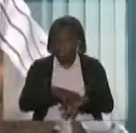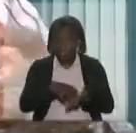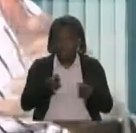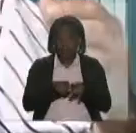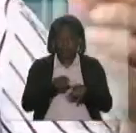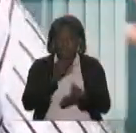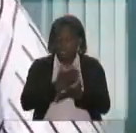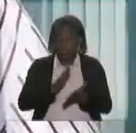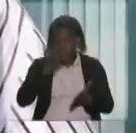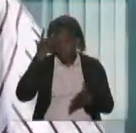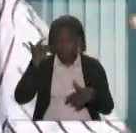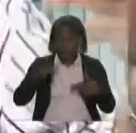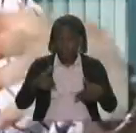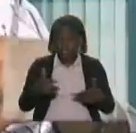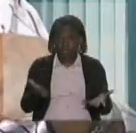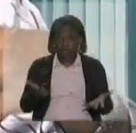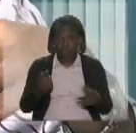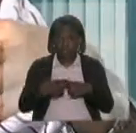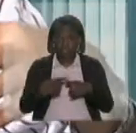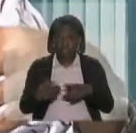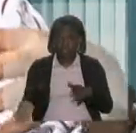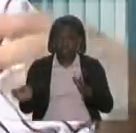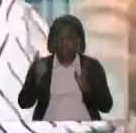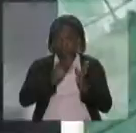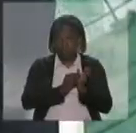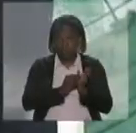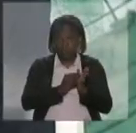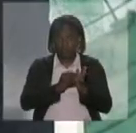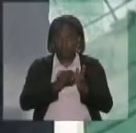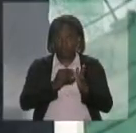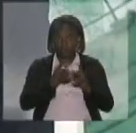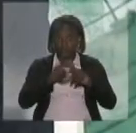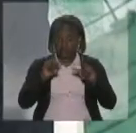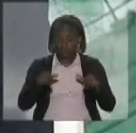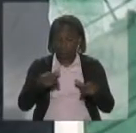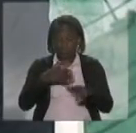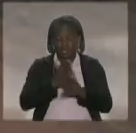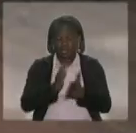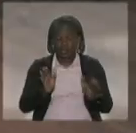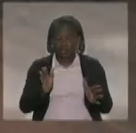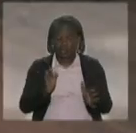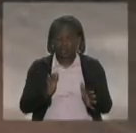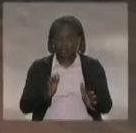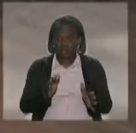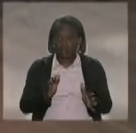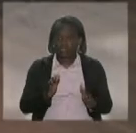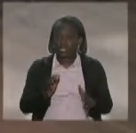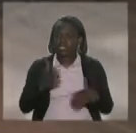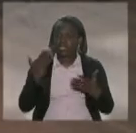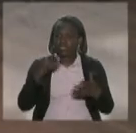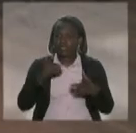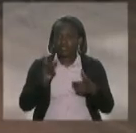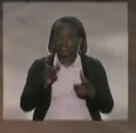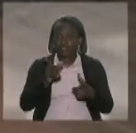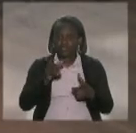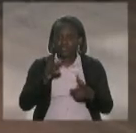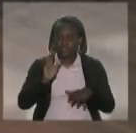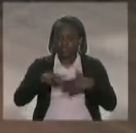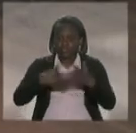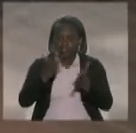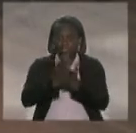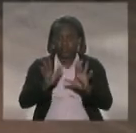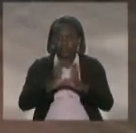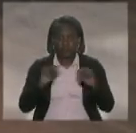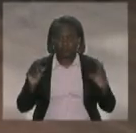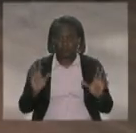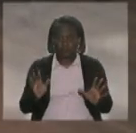acaba com as carreiras porque ia para o quadro complementar na em extinção no sábado de carreira é um encargo extinção a